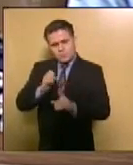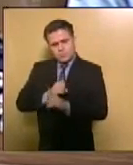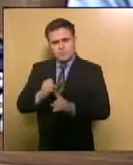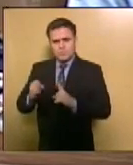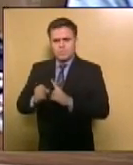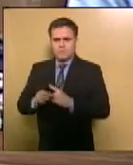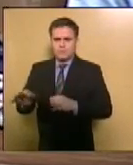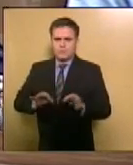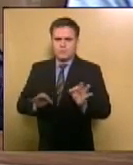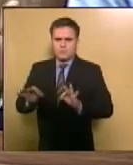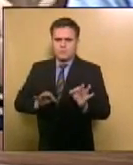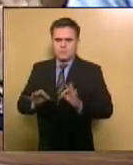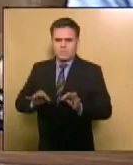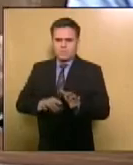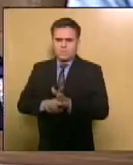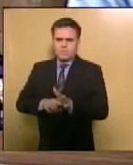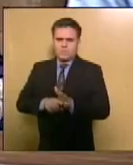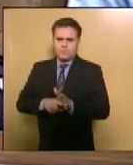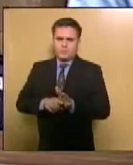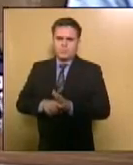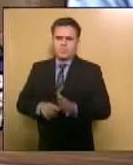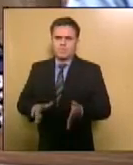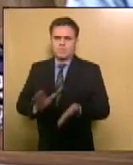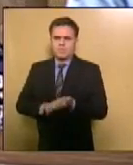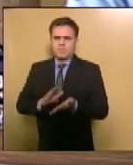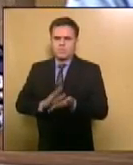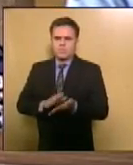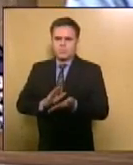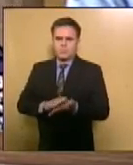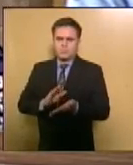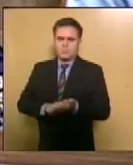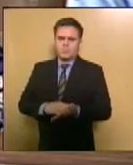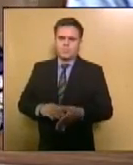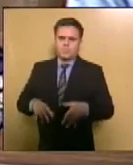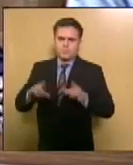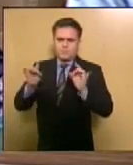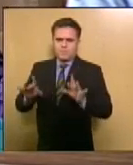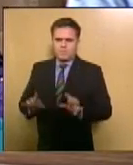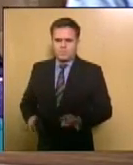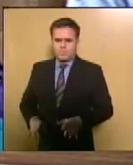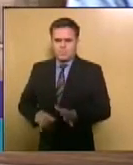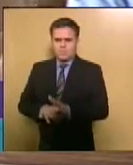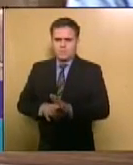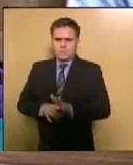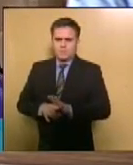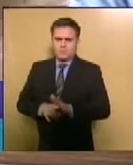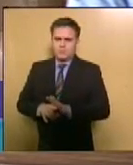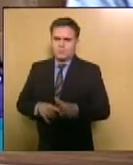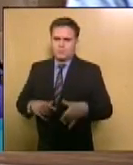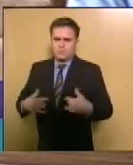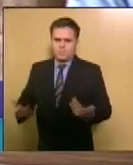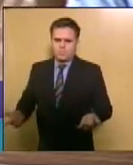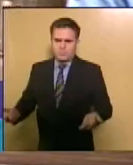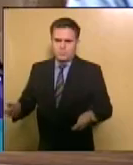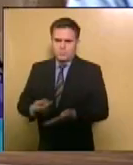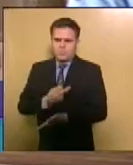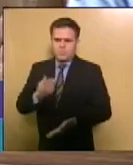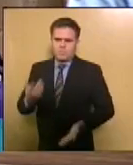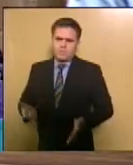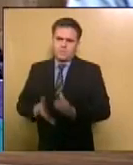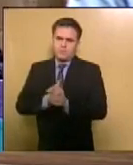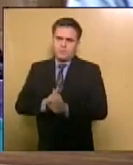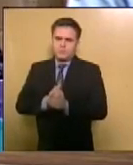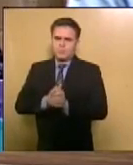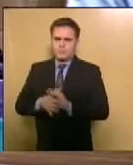organizada os pesquisadores parabenizar pela brilhante pesquisa e aqui não vai nenhum tipo de elogio só por